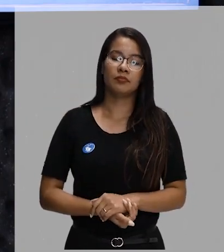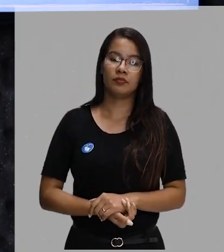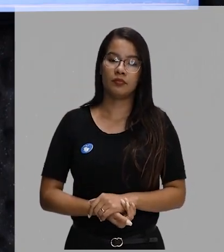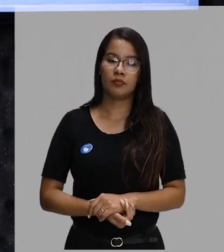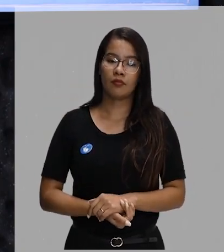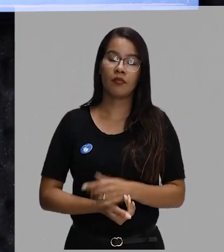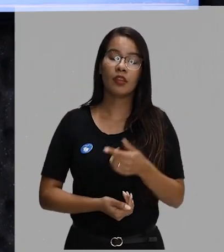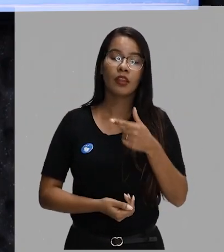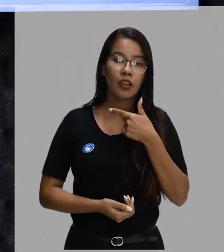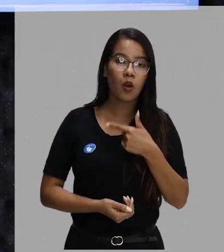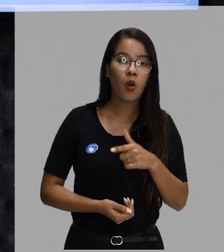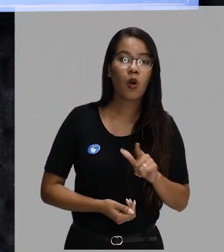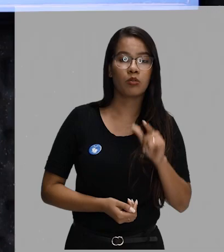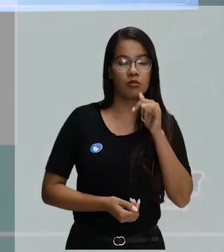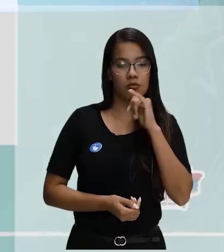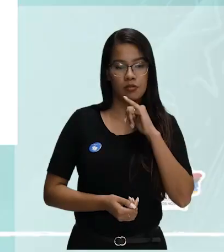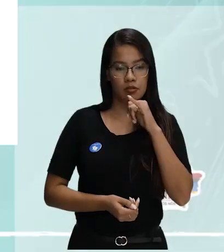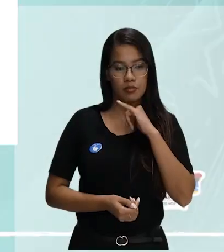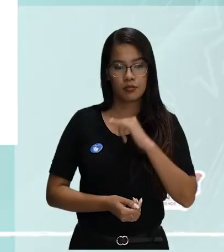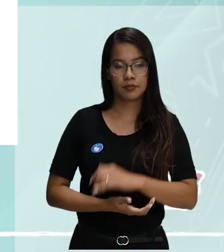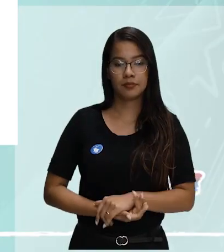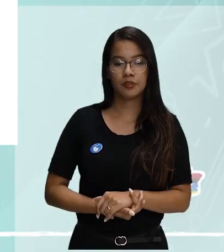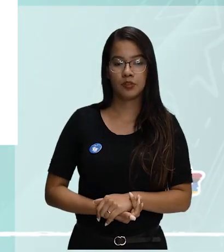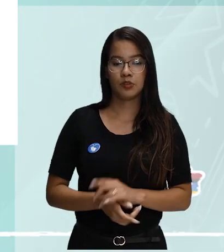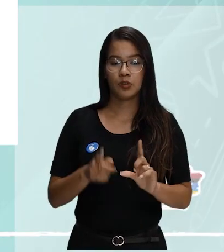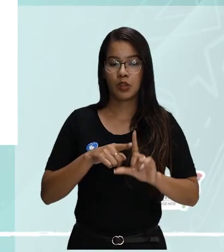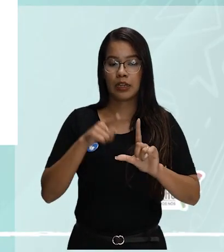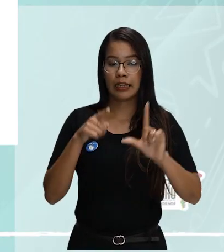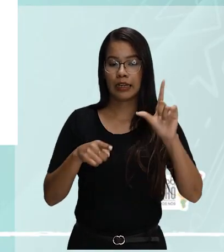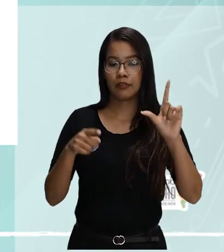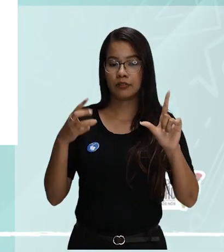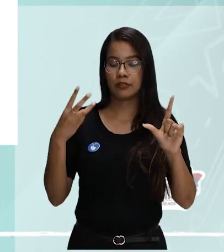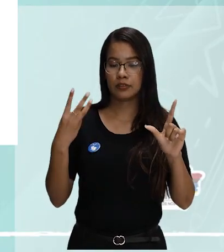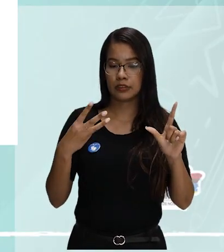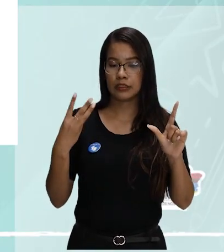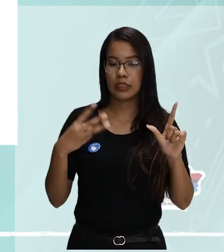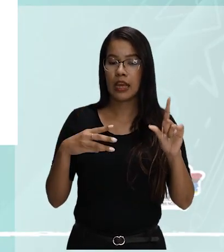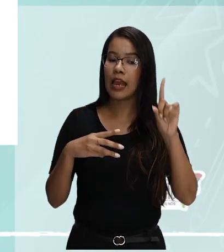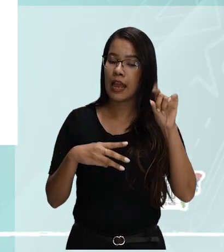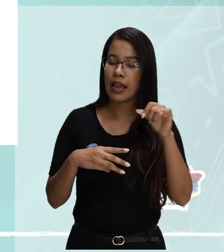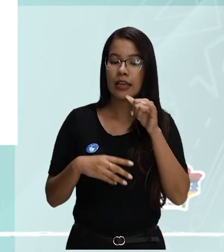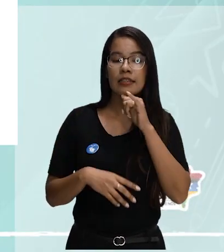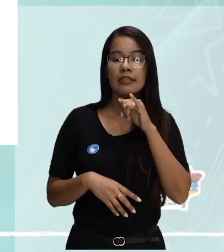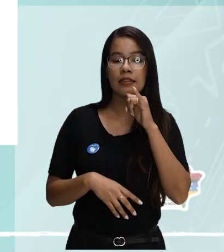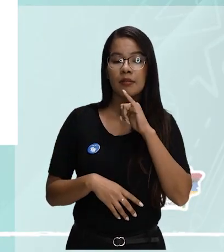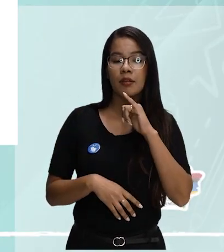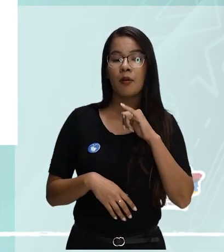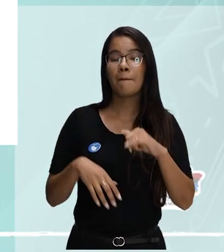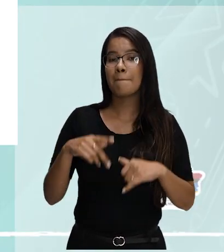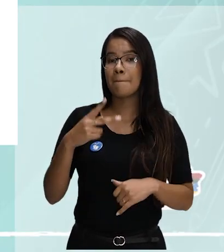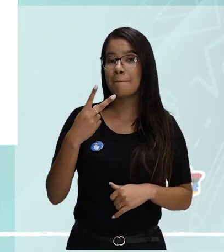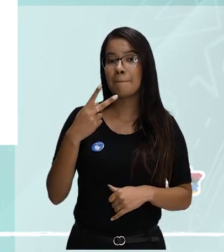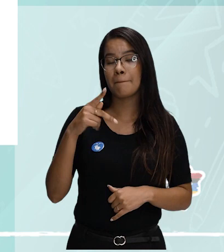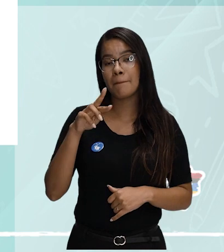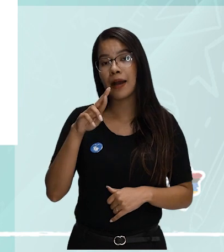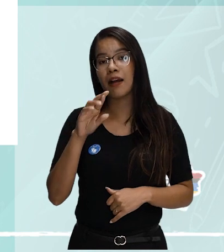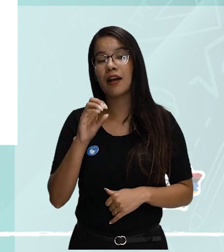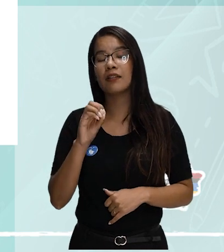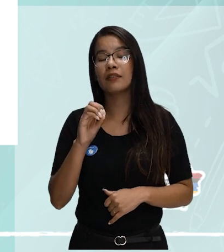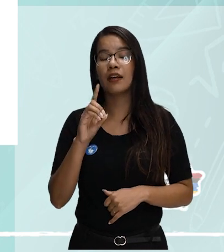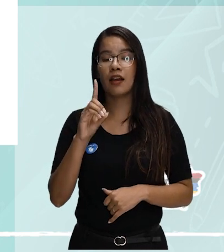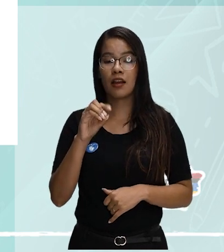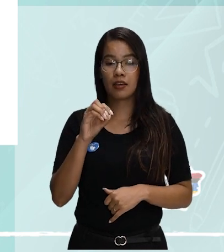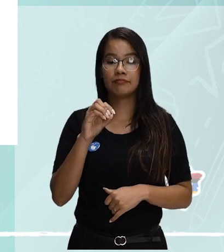Olha esses outros exemplos aqui, ó. Esse gráfico 3, ele é um exemplo de uma função par. Tá? Ele é